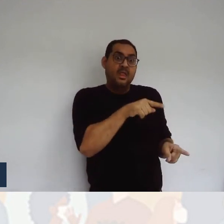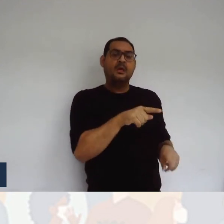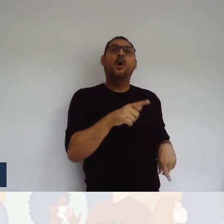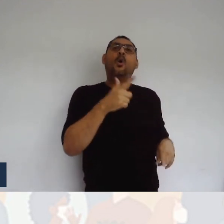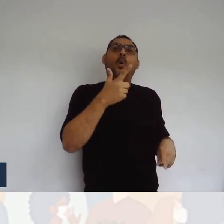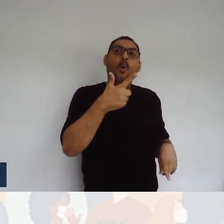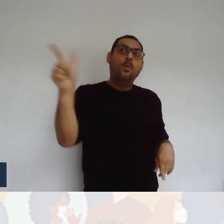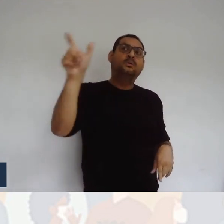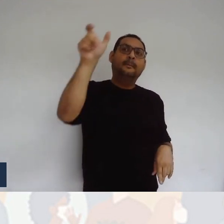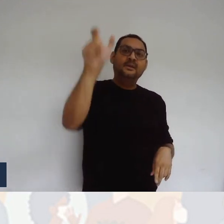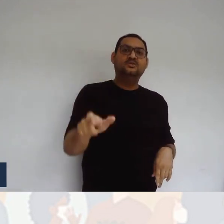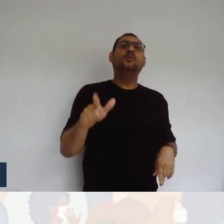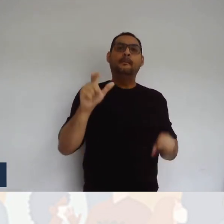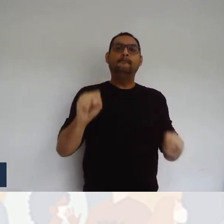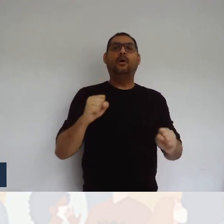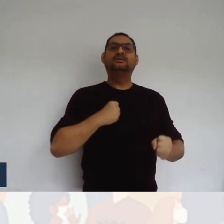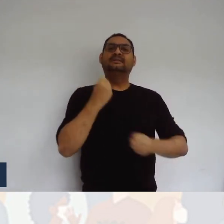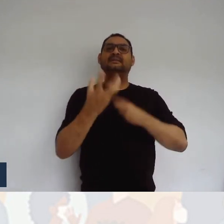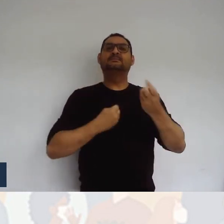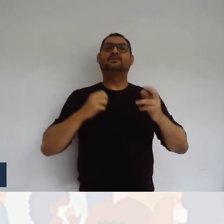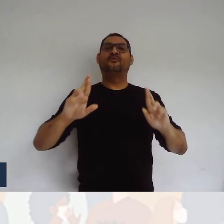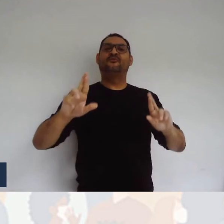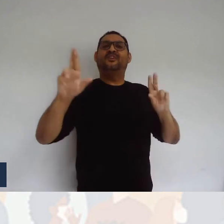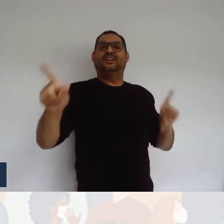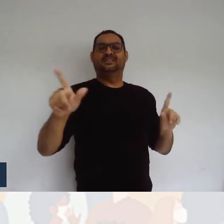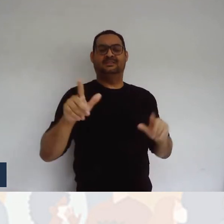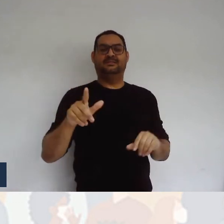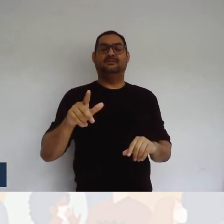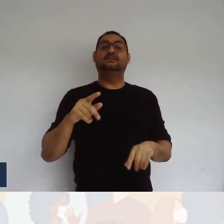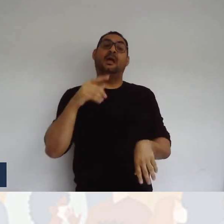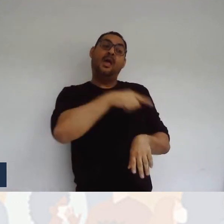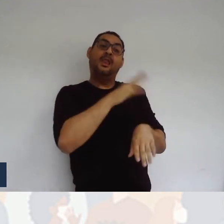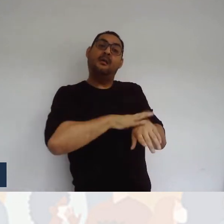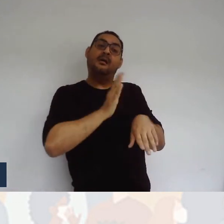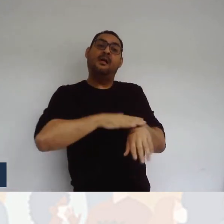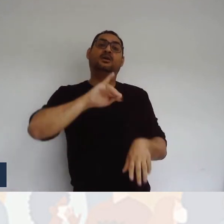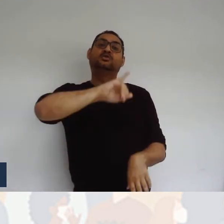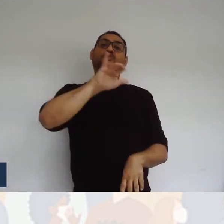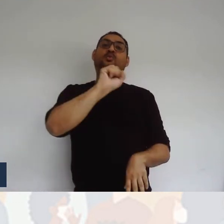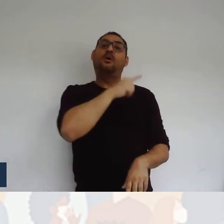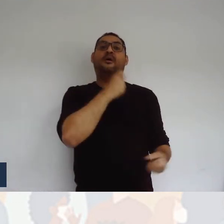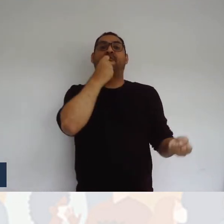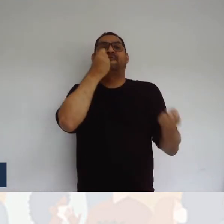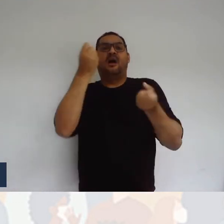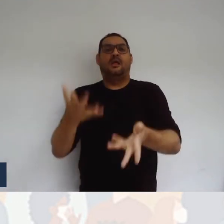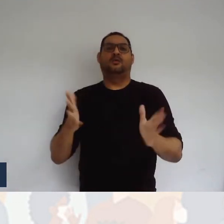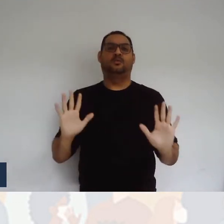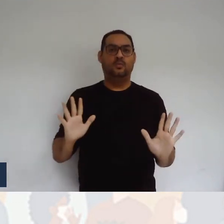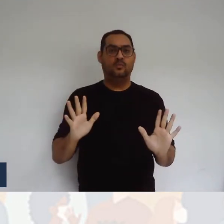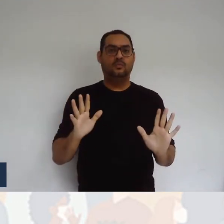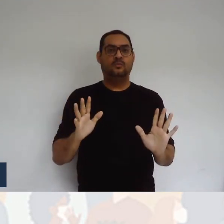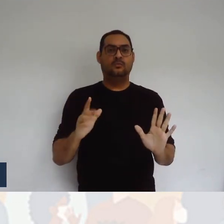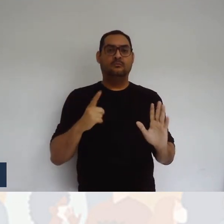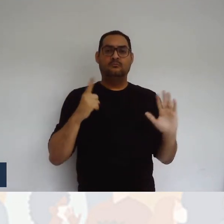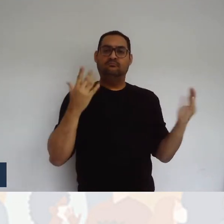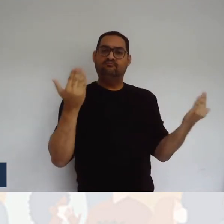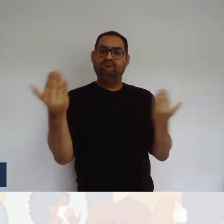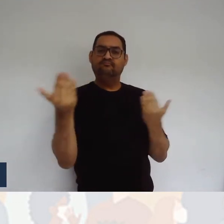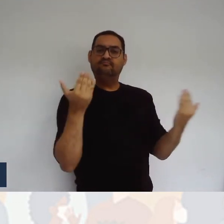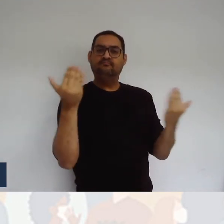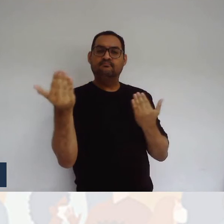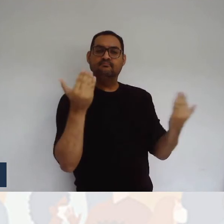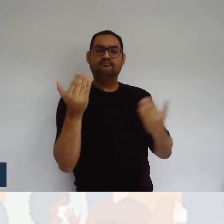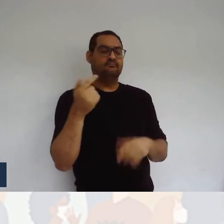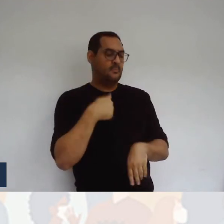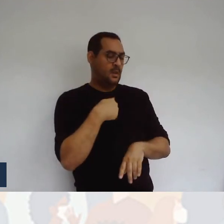ver o João falando sobre aquilo e fazer as minhas